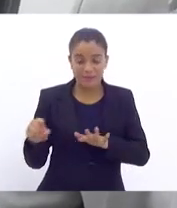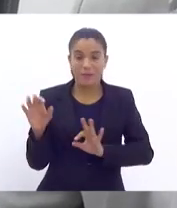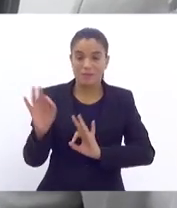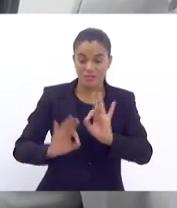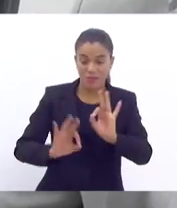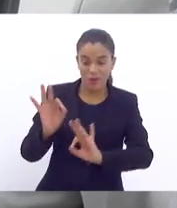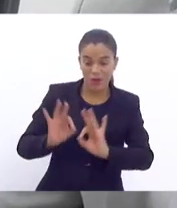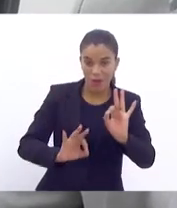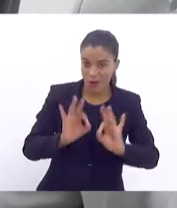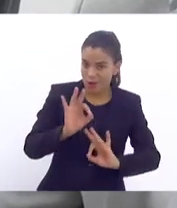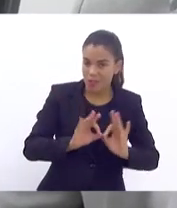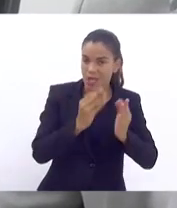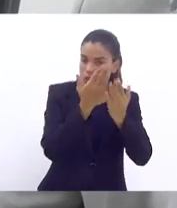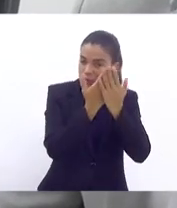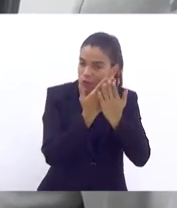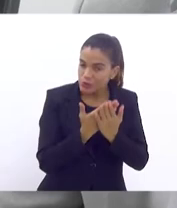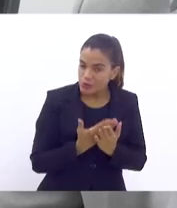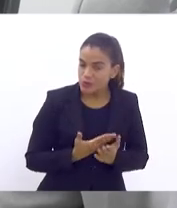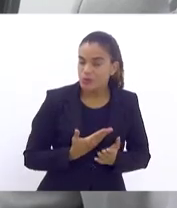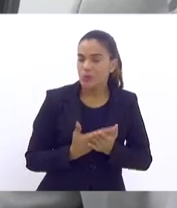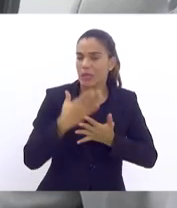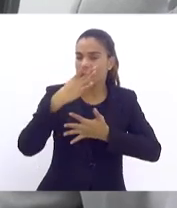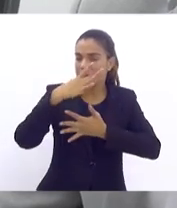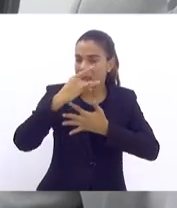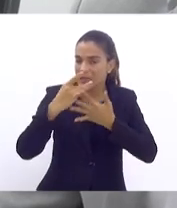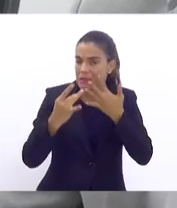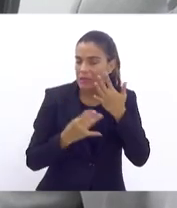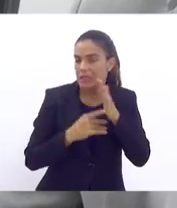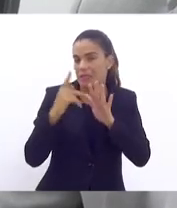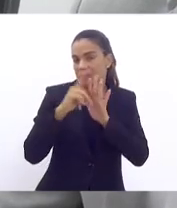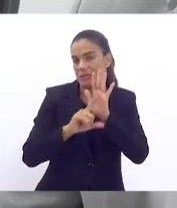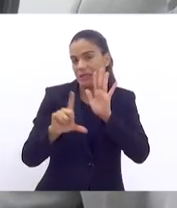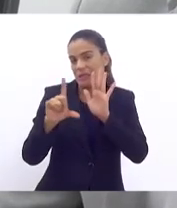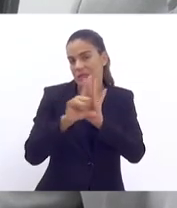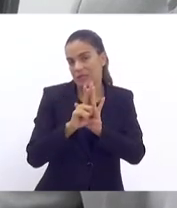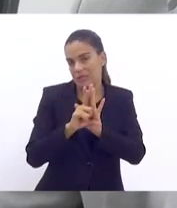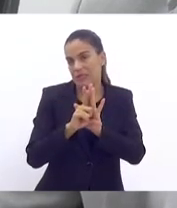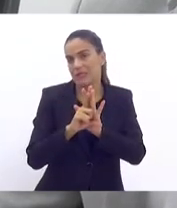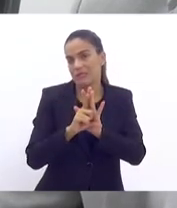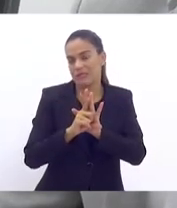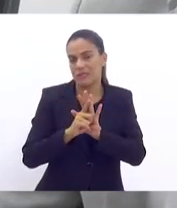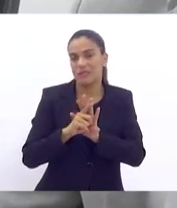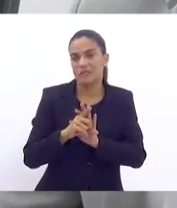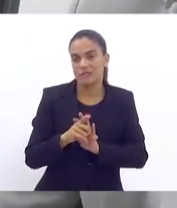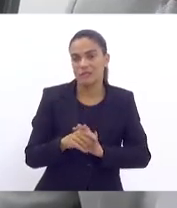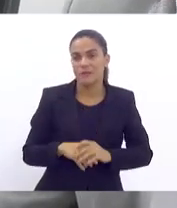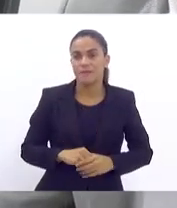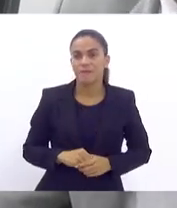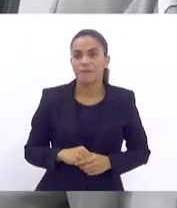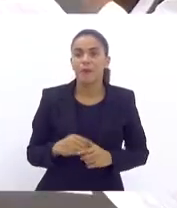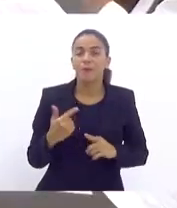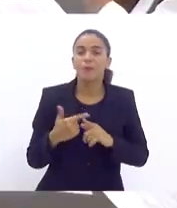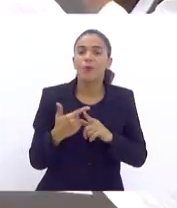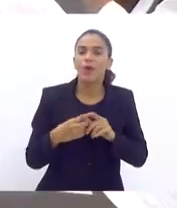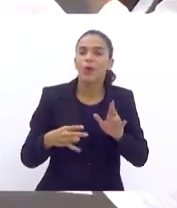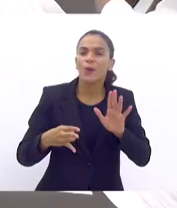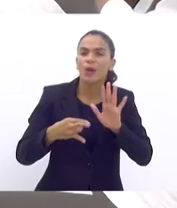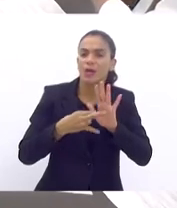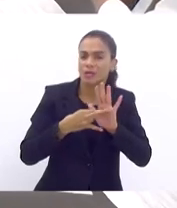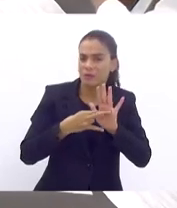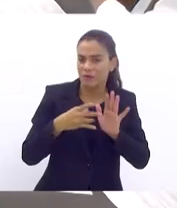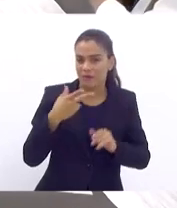para que a gente possa fazer um estudo aí mais detalhado dos projetos que entraram e saíram por duas vezes que o relator pedindo